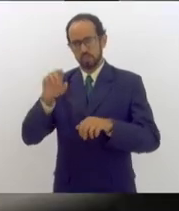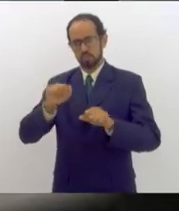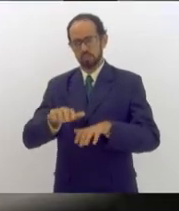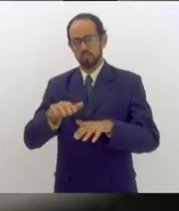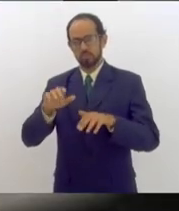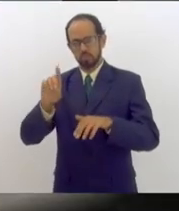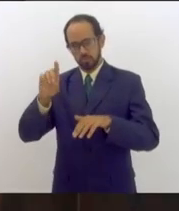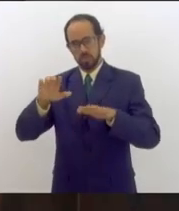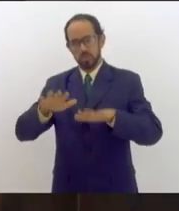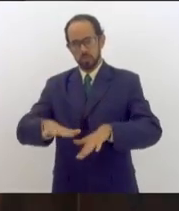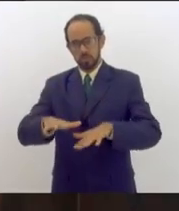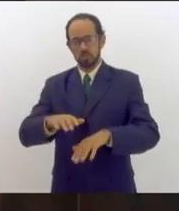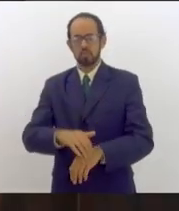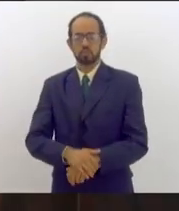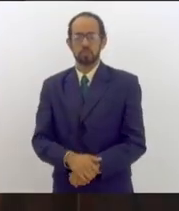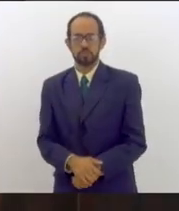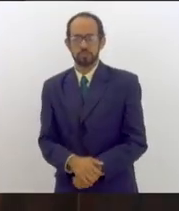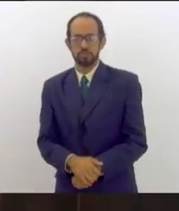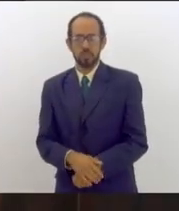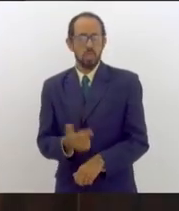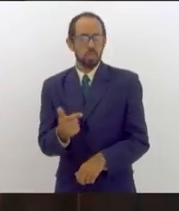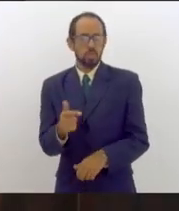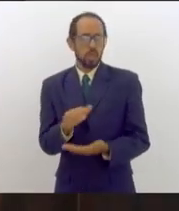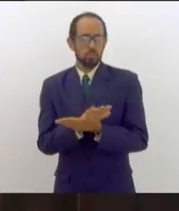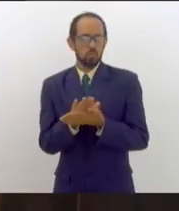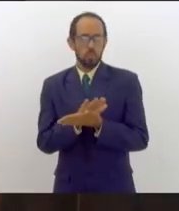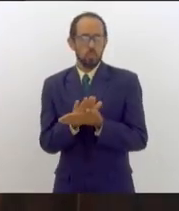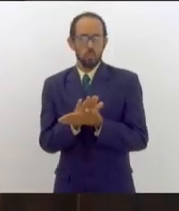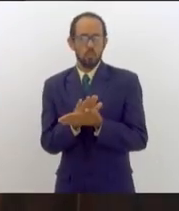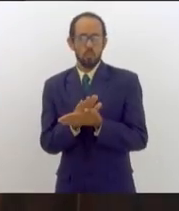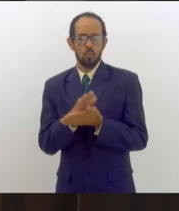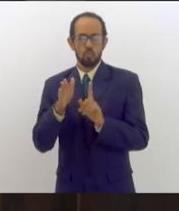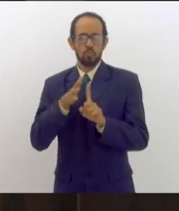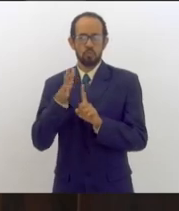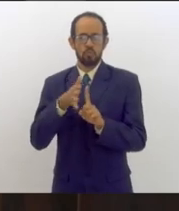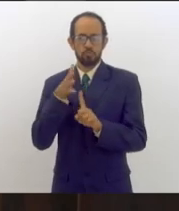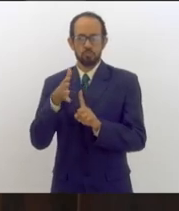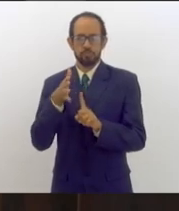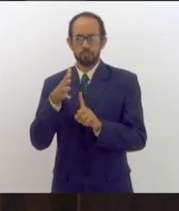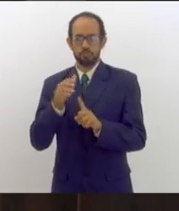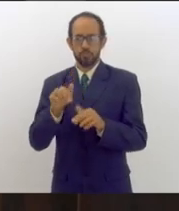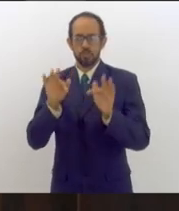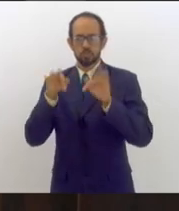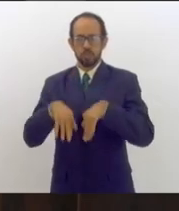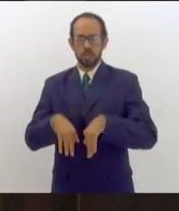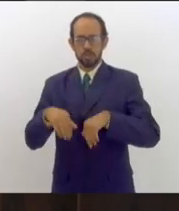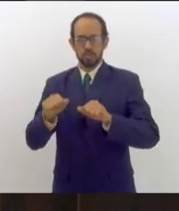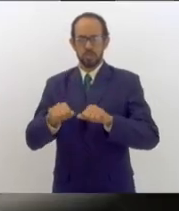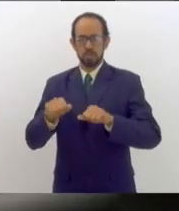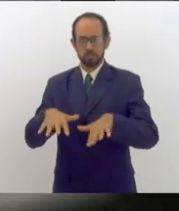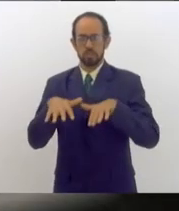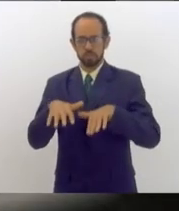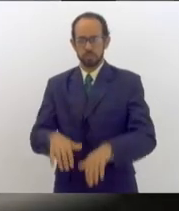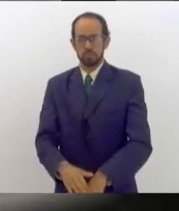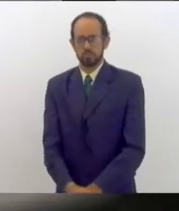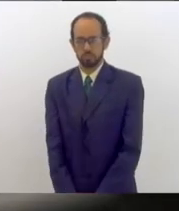obrigado Deputado não havendo mais orador escrito a presidência encerra presente sessão